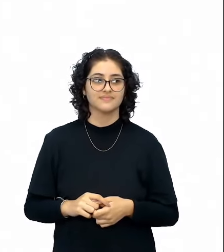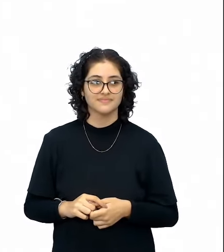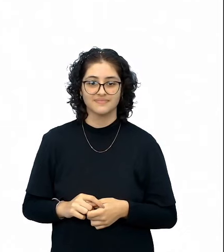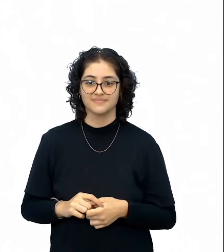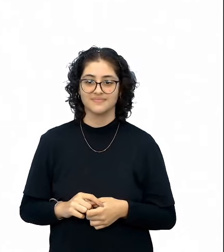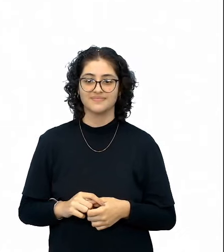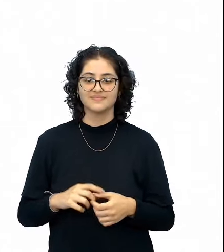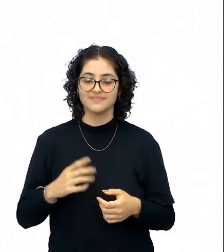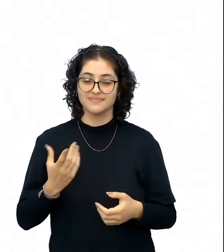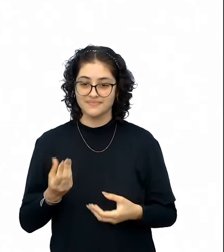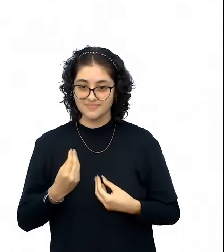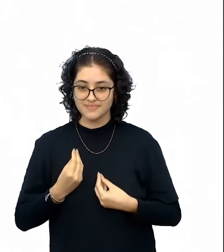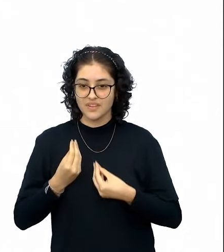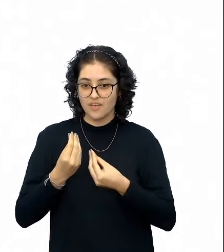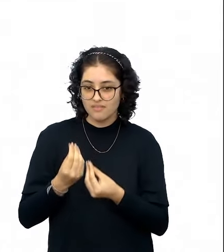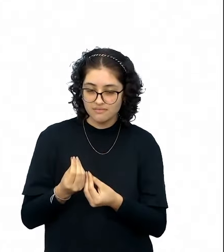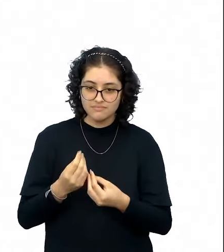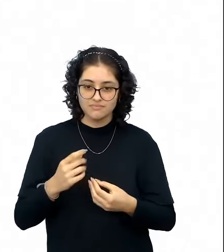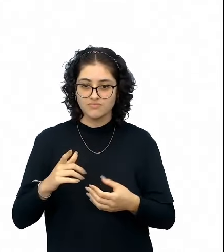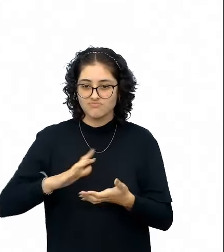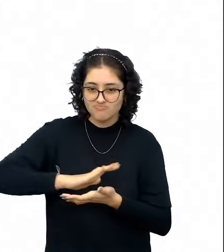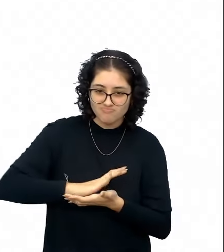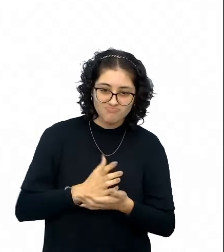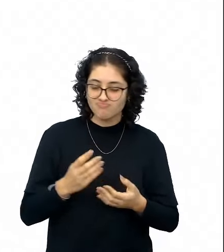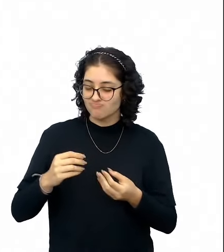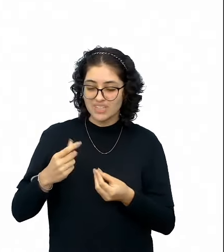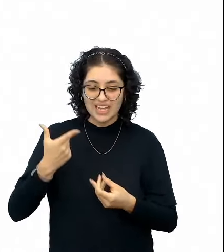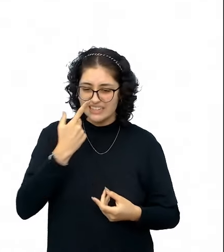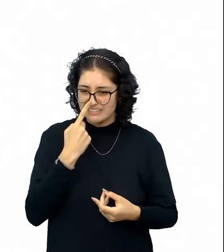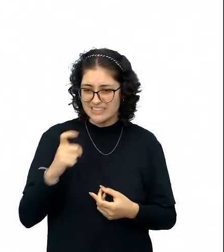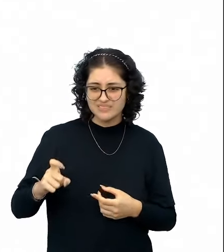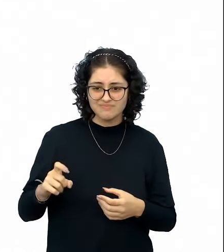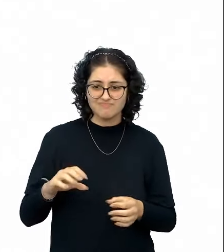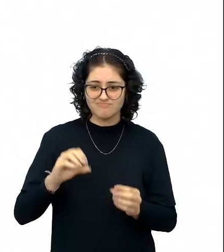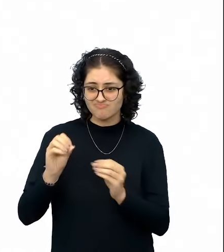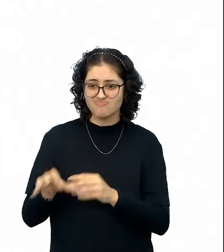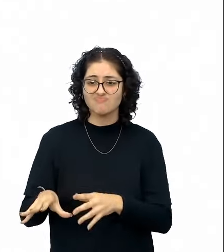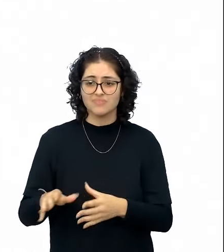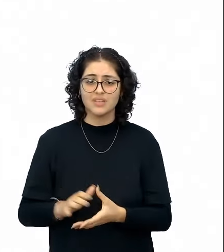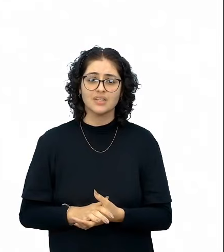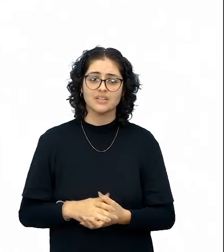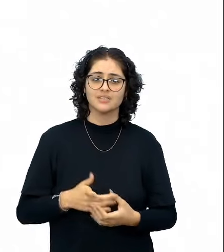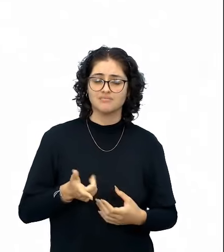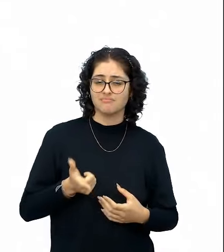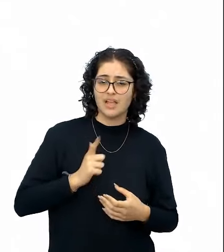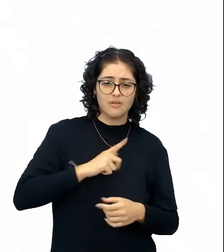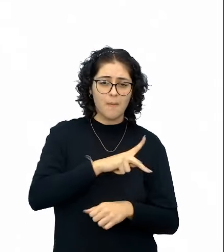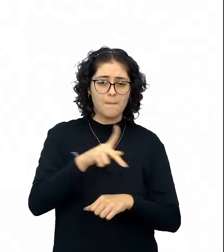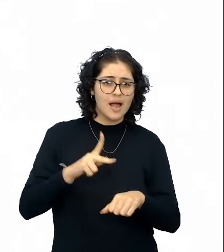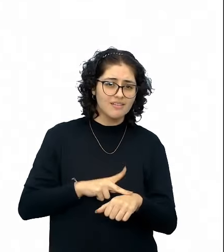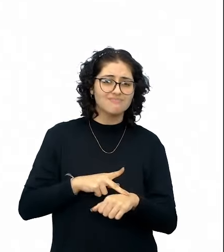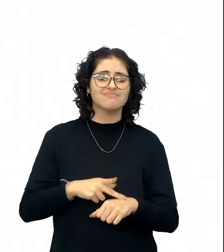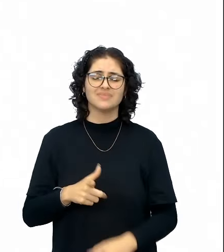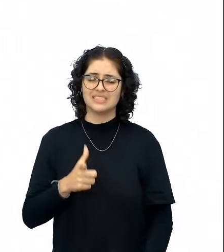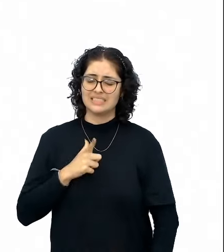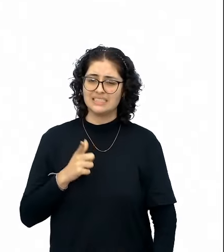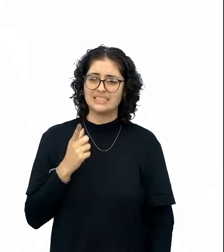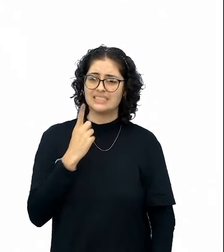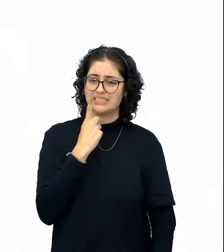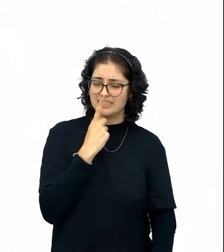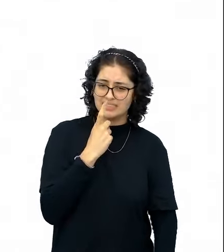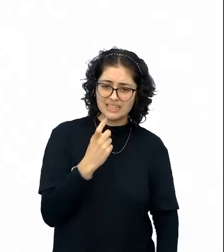a doação e não o desperdício de lixo. Então, quase todas as cidades do momento, no país, tem muito essa questão